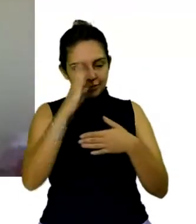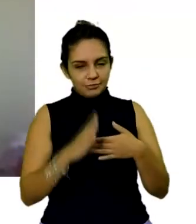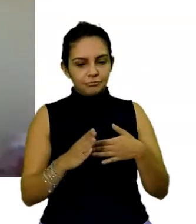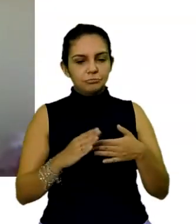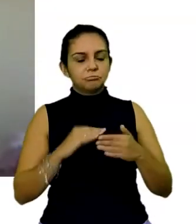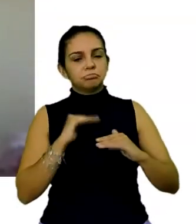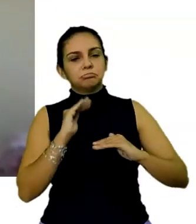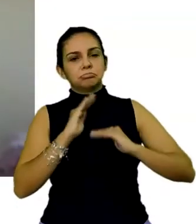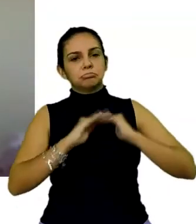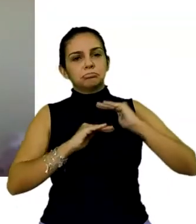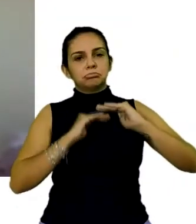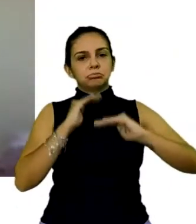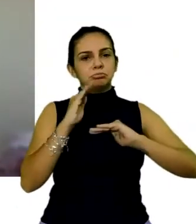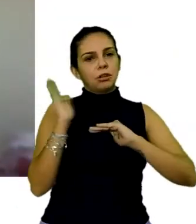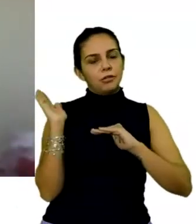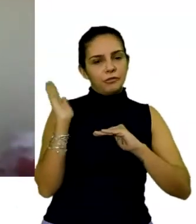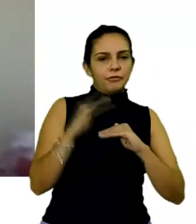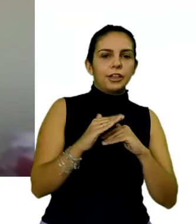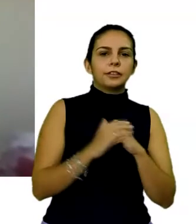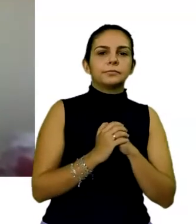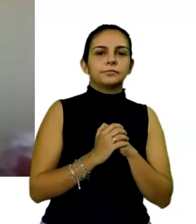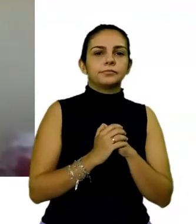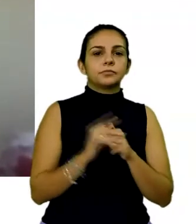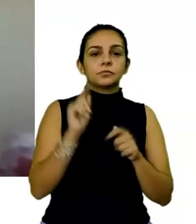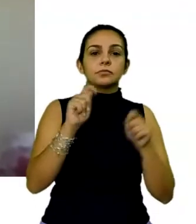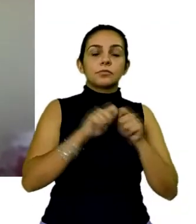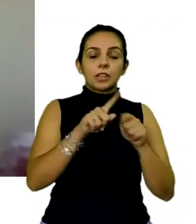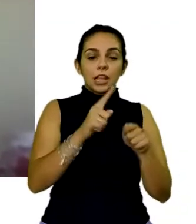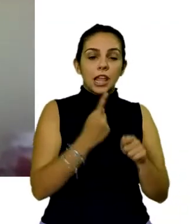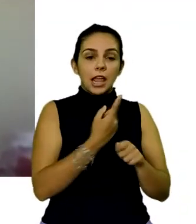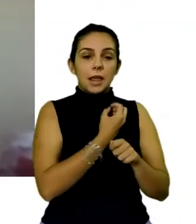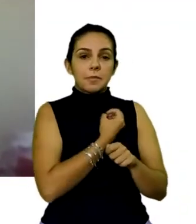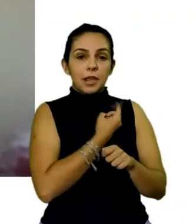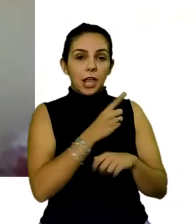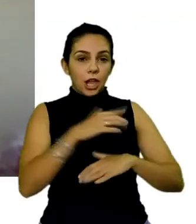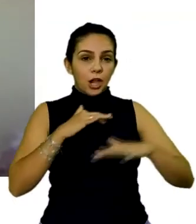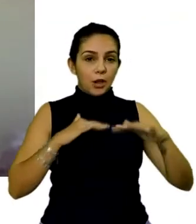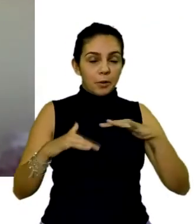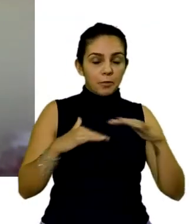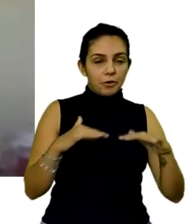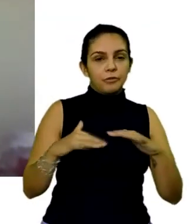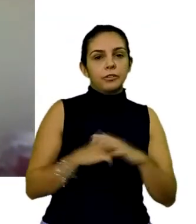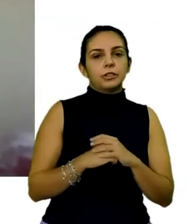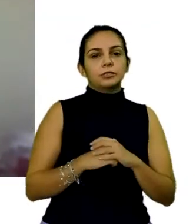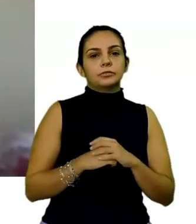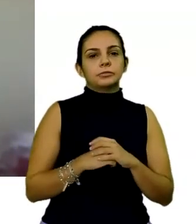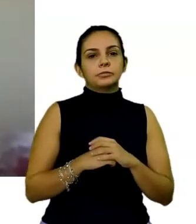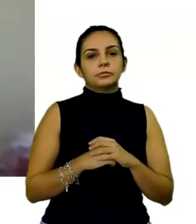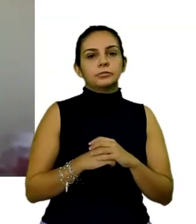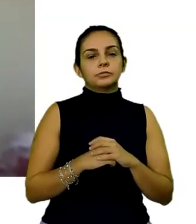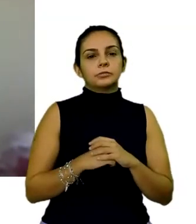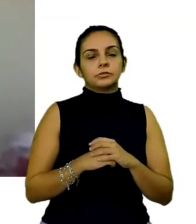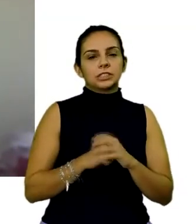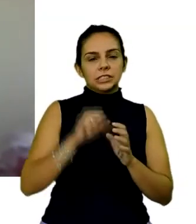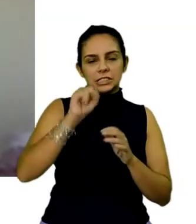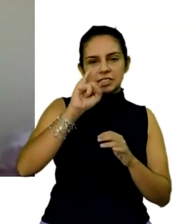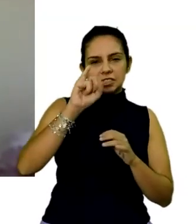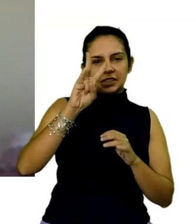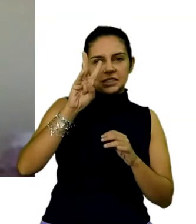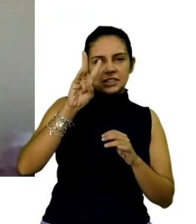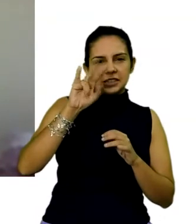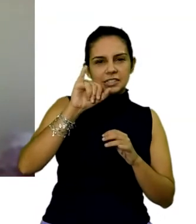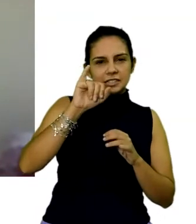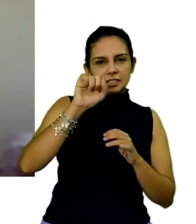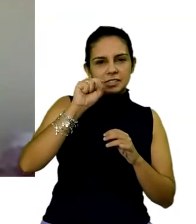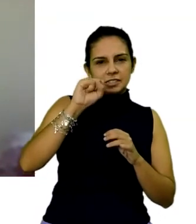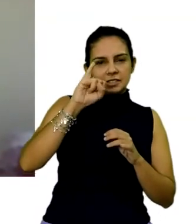foi crescendo de lá para cá. Então, quem fez parte desse movimento? A Silvia Ortoff,